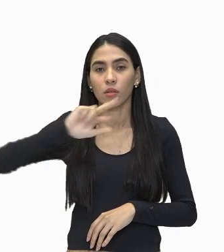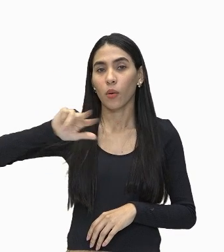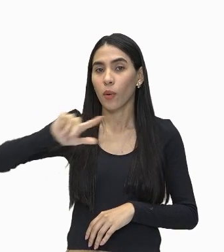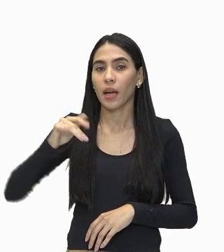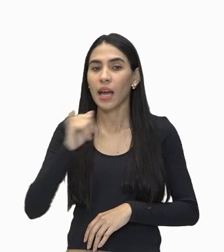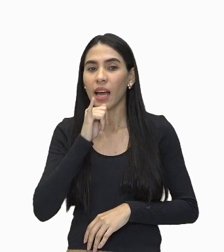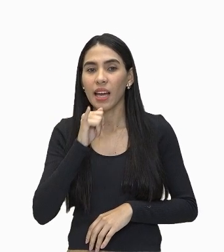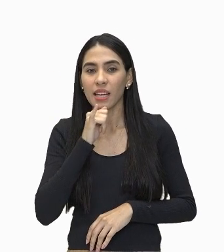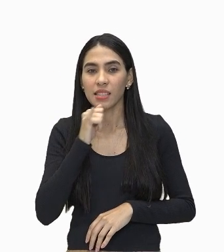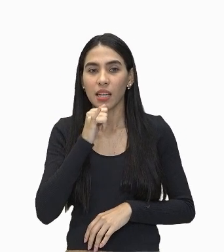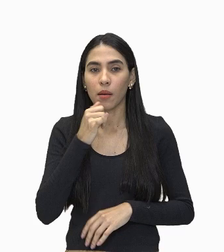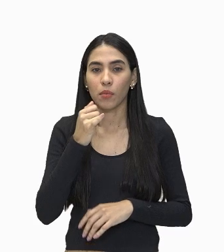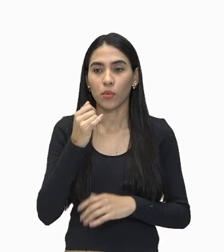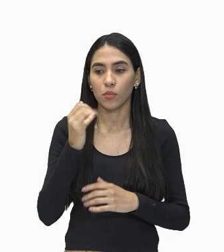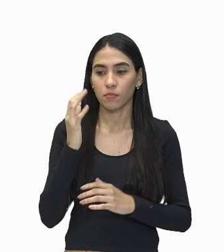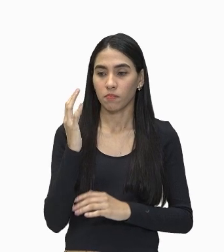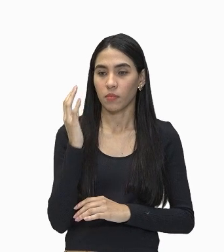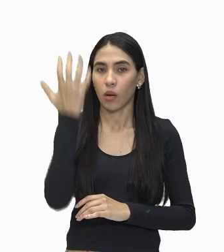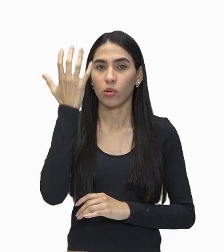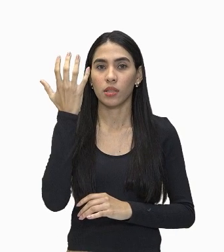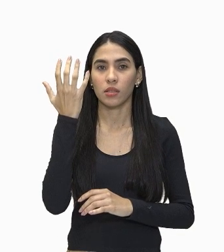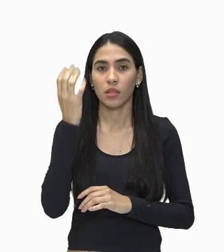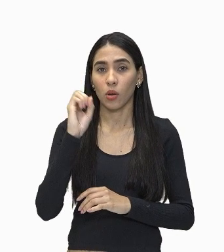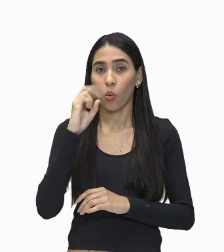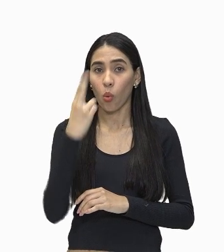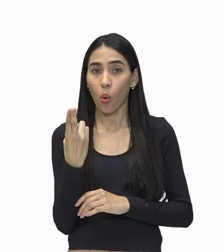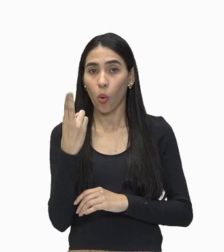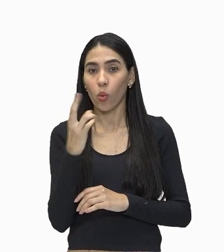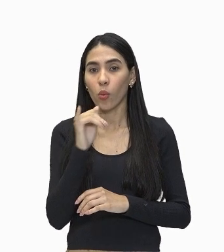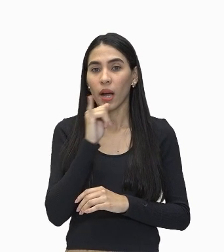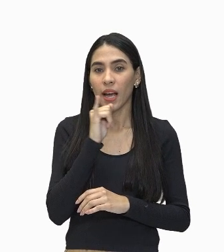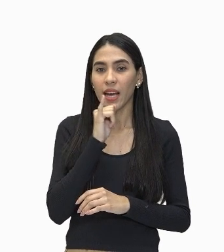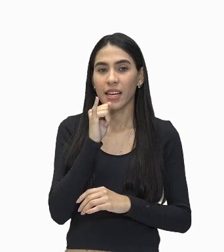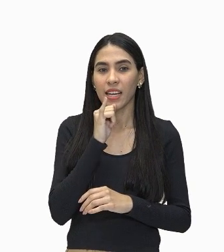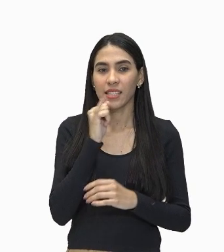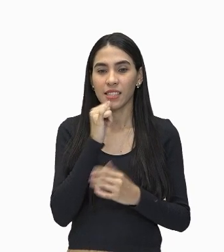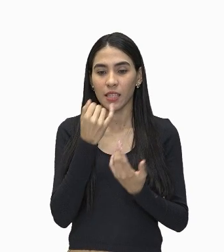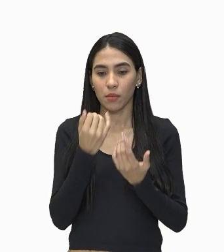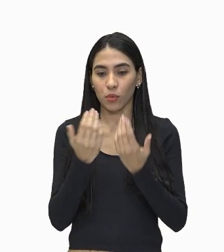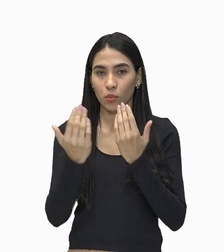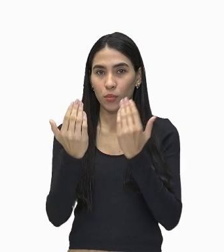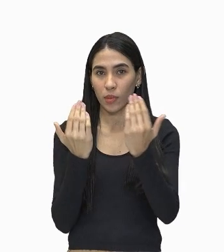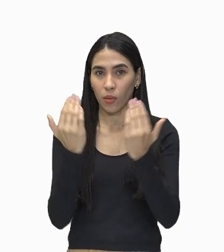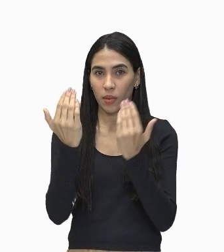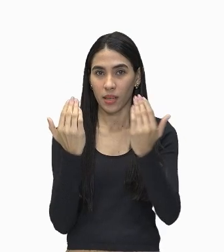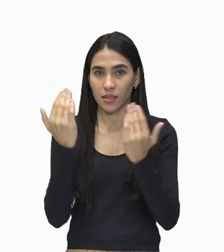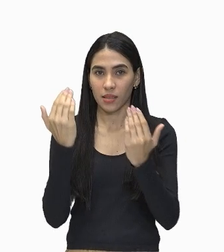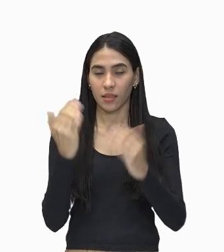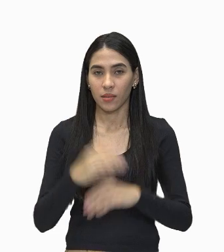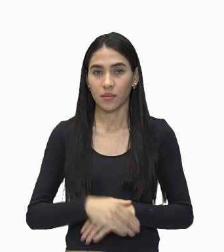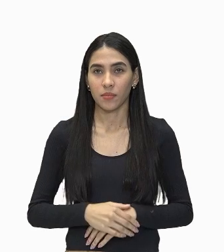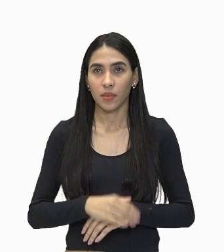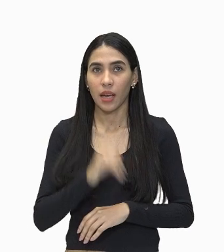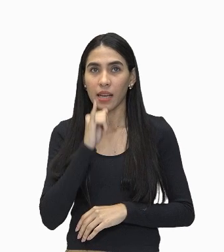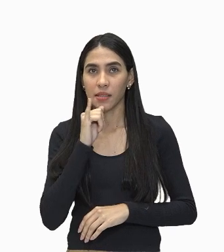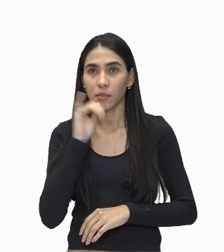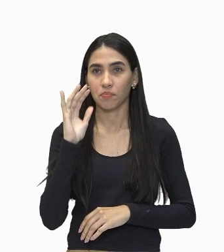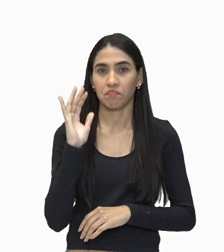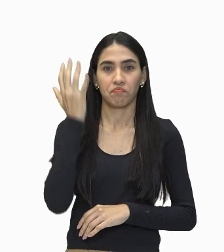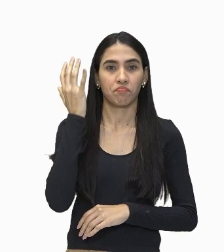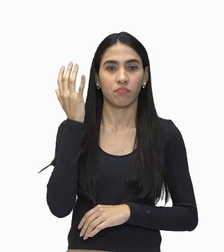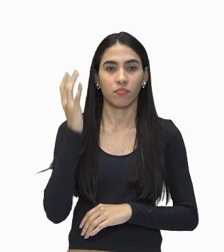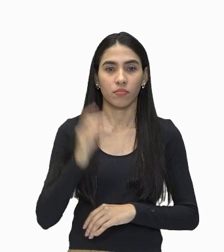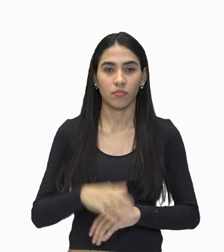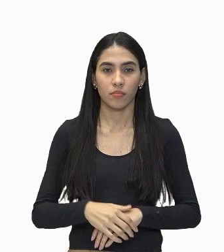aparente ou aquilo que encoberta a coisa em si. Então, não é algo aparente.